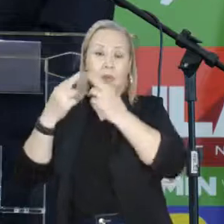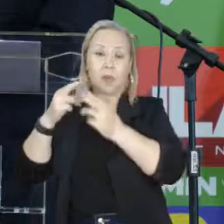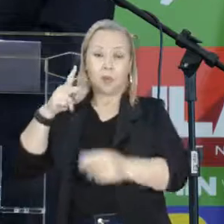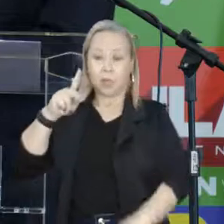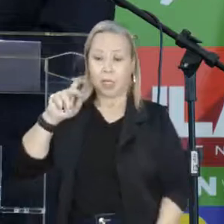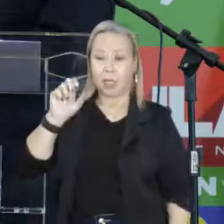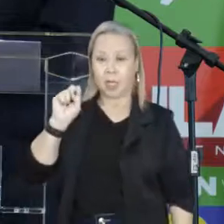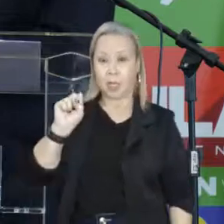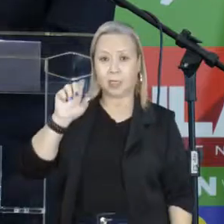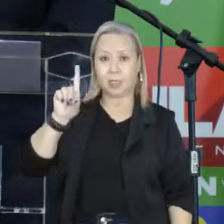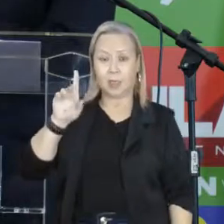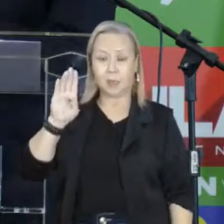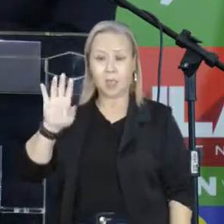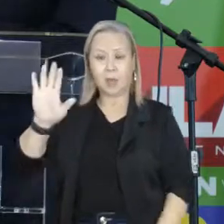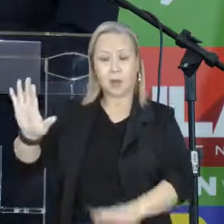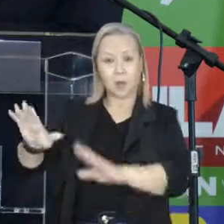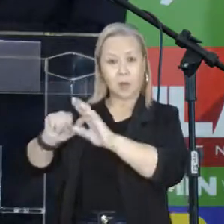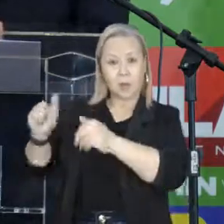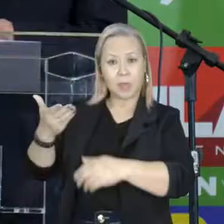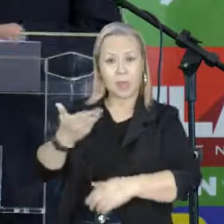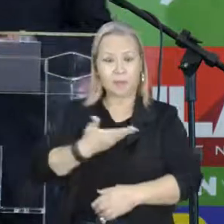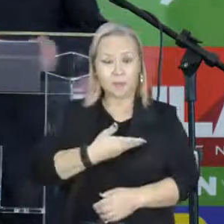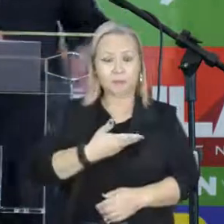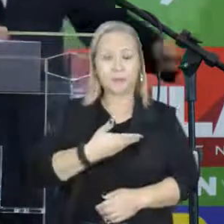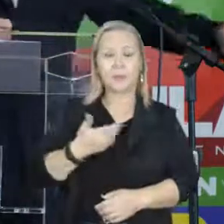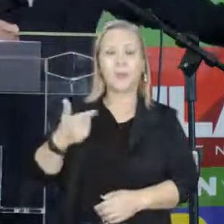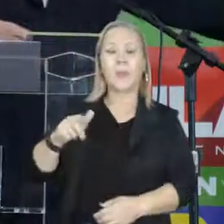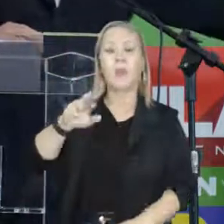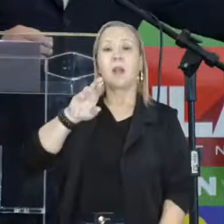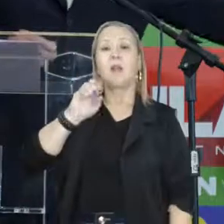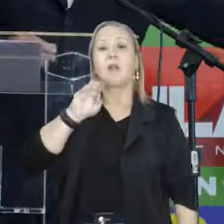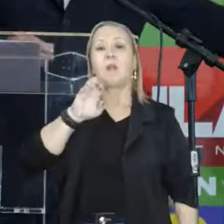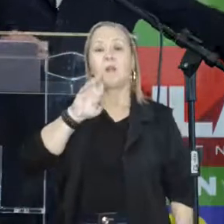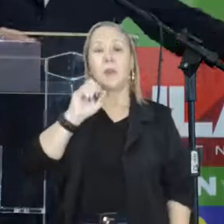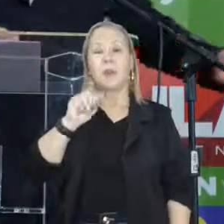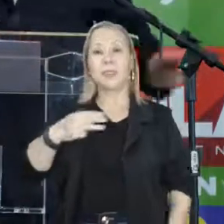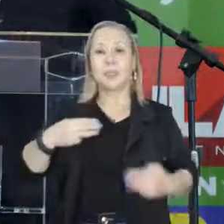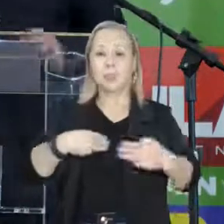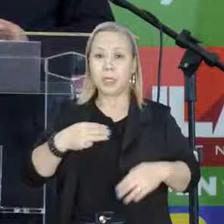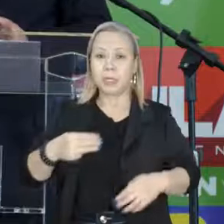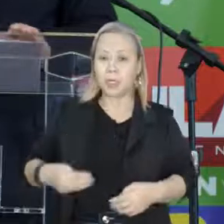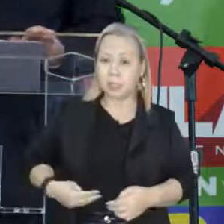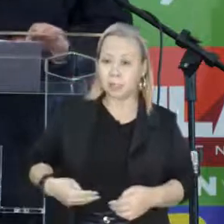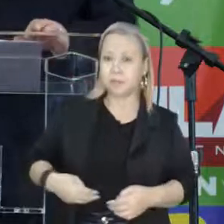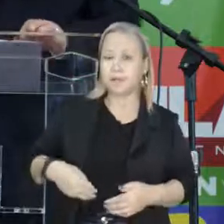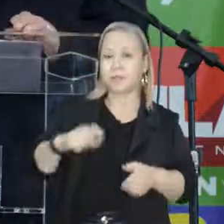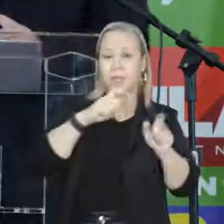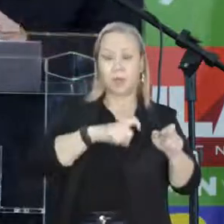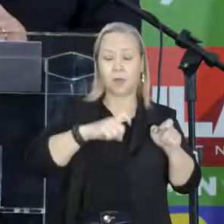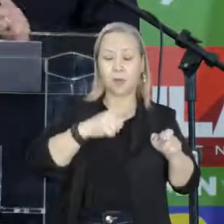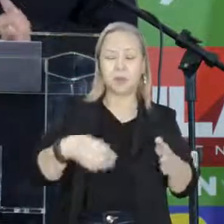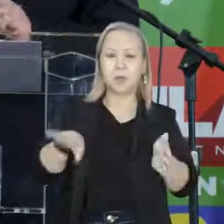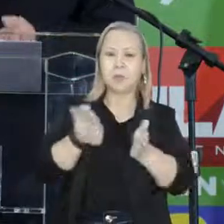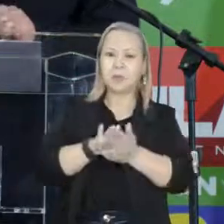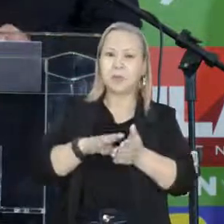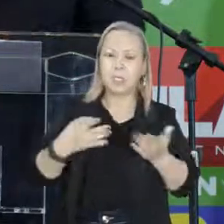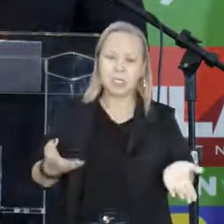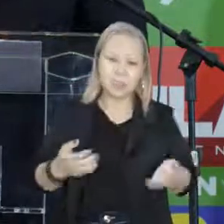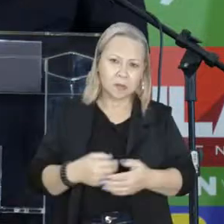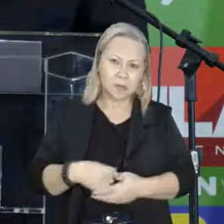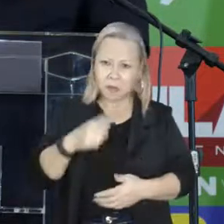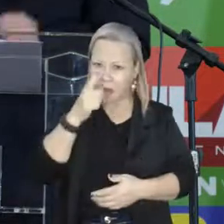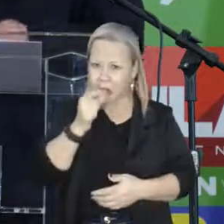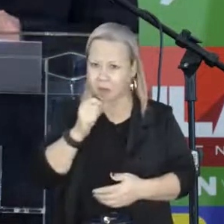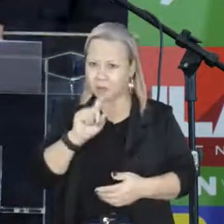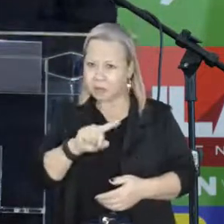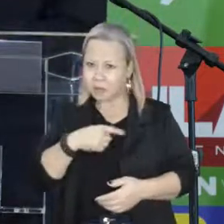Roberto Rodrigues para ser ministro da Agricultura. Secretário da Agricultura. Quando ele chegou lá, eu falei, o Alckmin, você não vai levar o